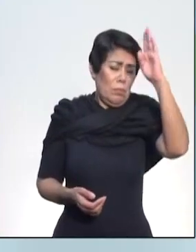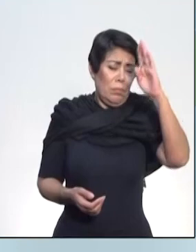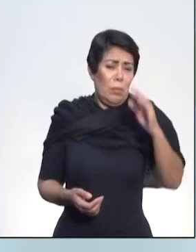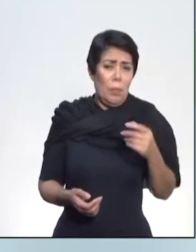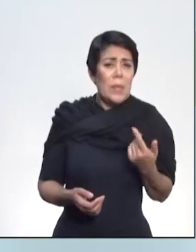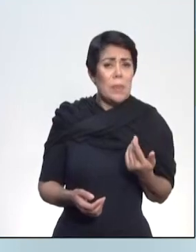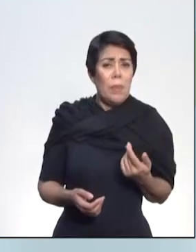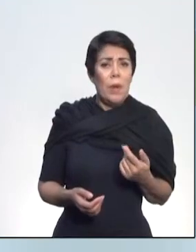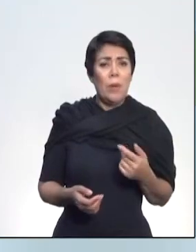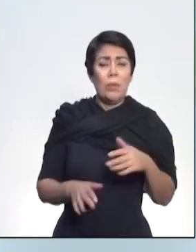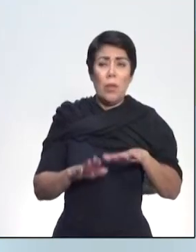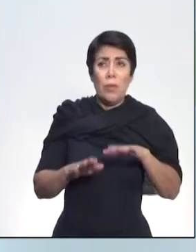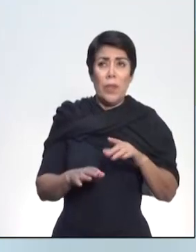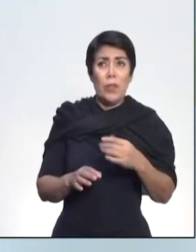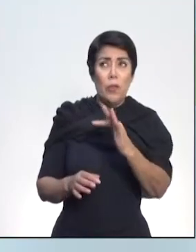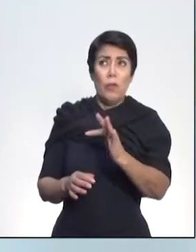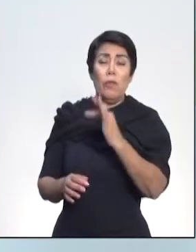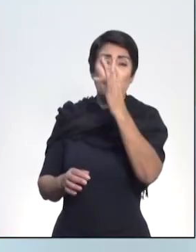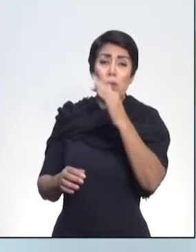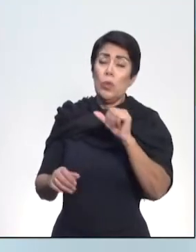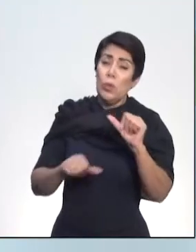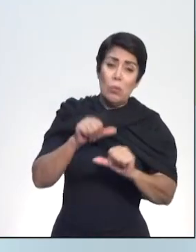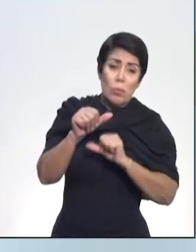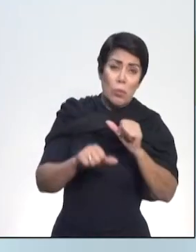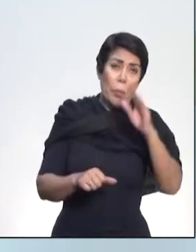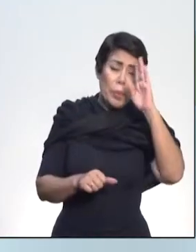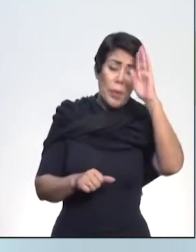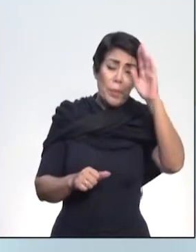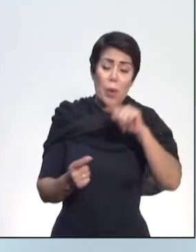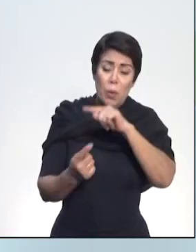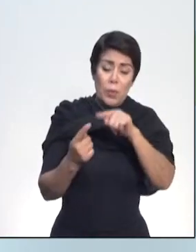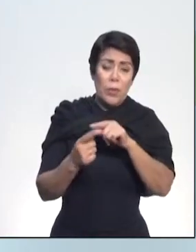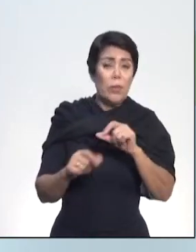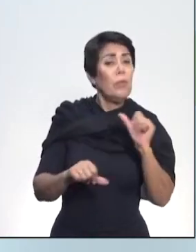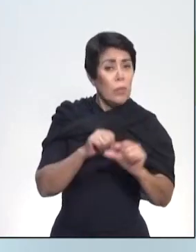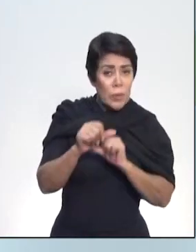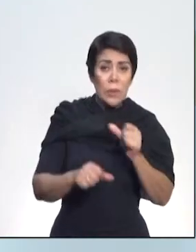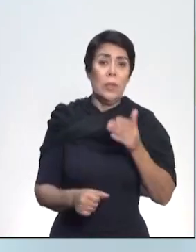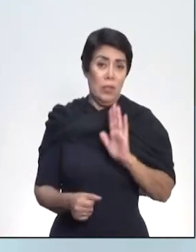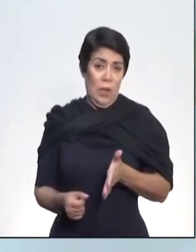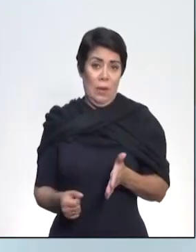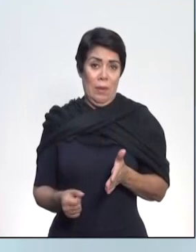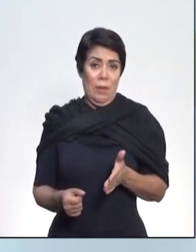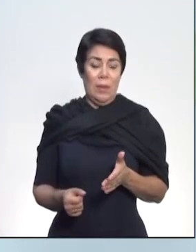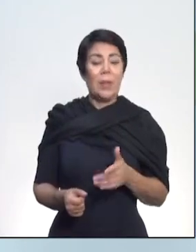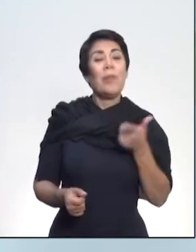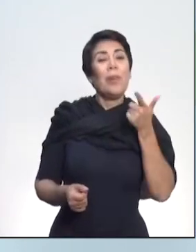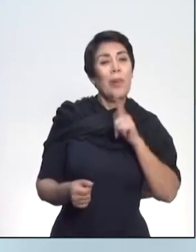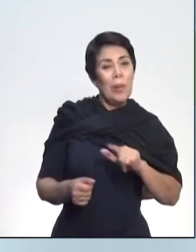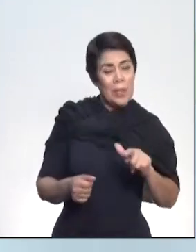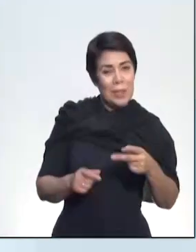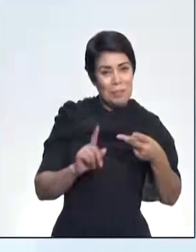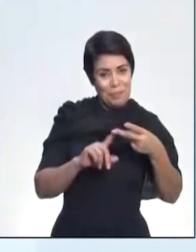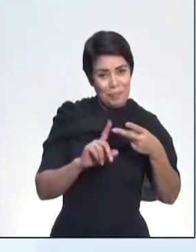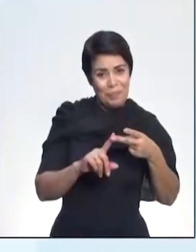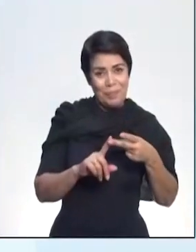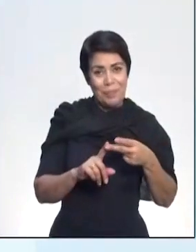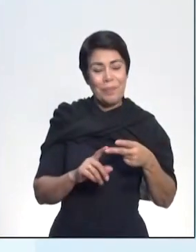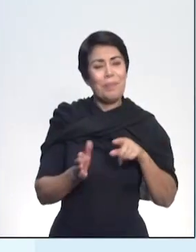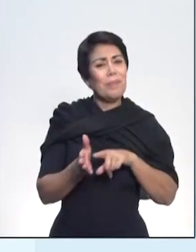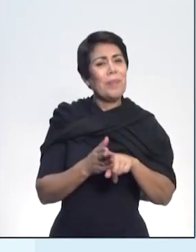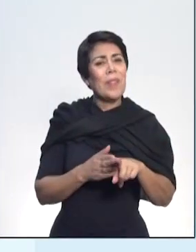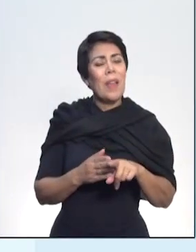até menos anos não seja mais prioridade para mim. E o outro tópico é uma pergunta. Os